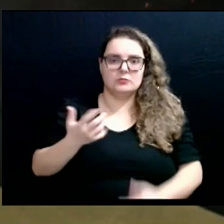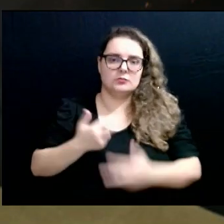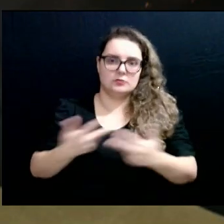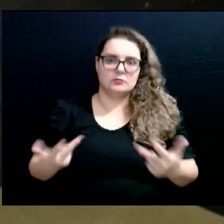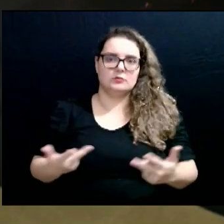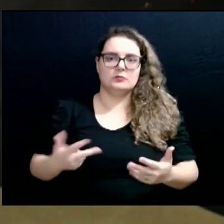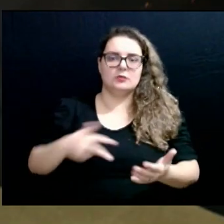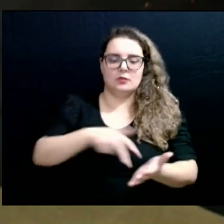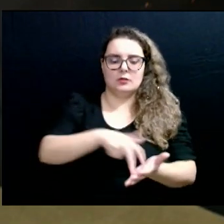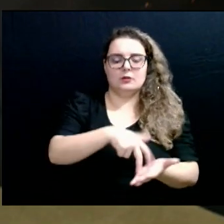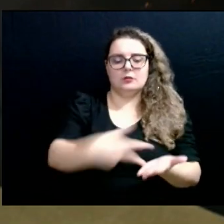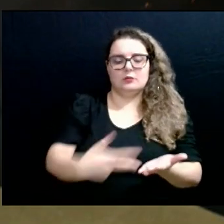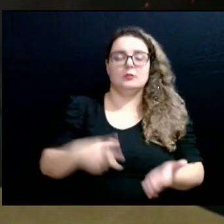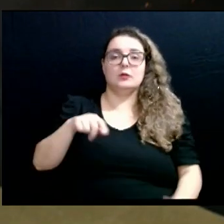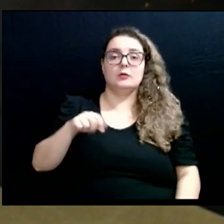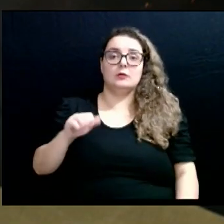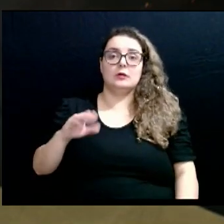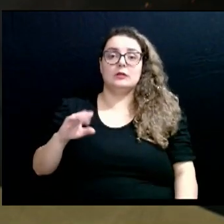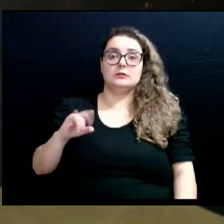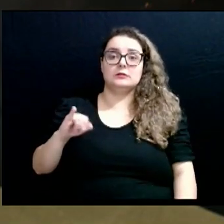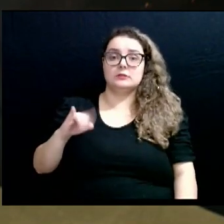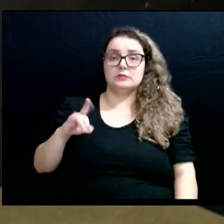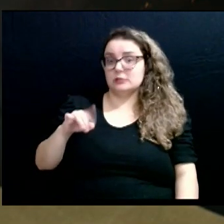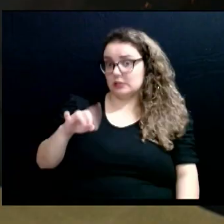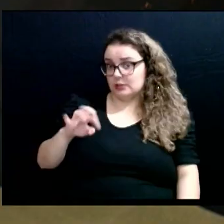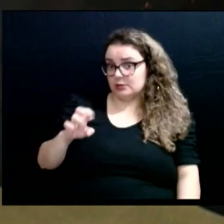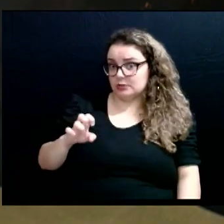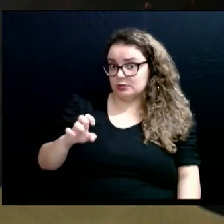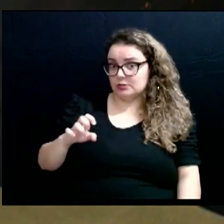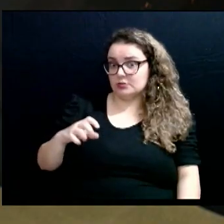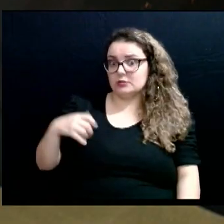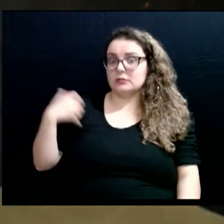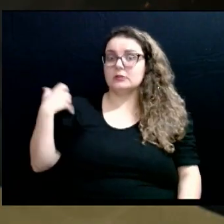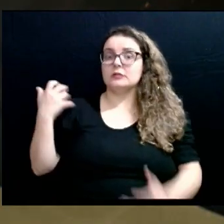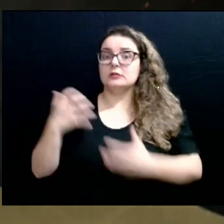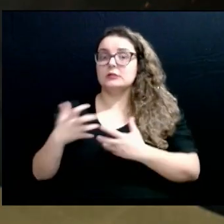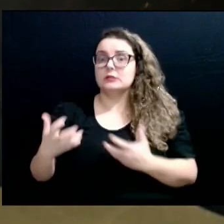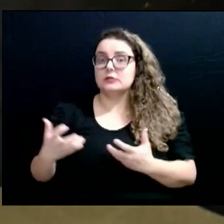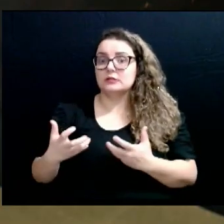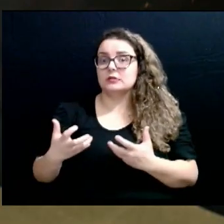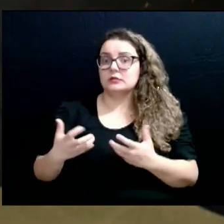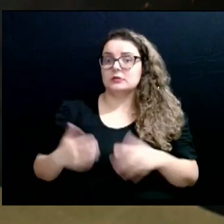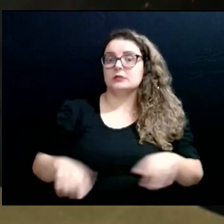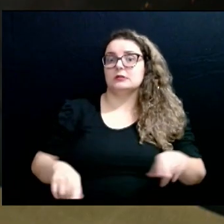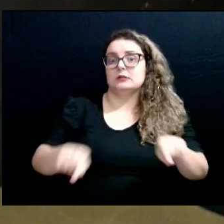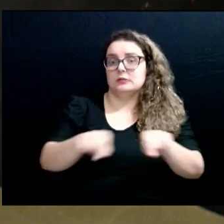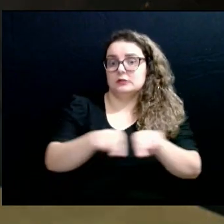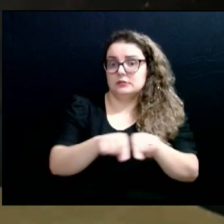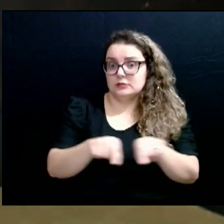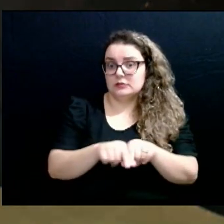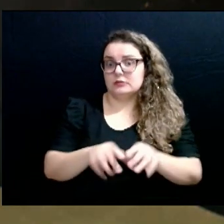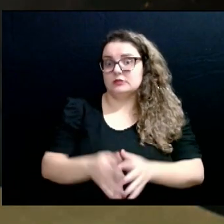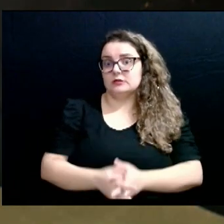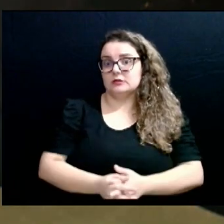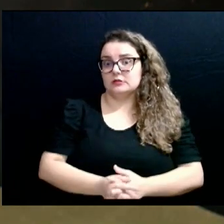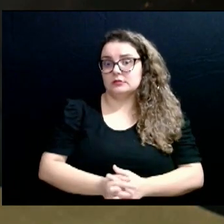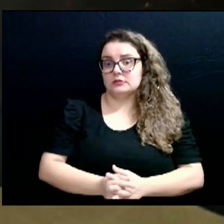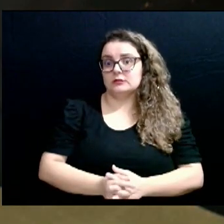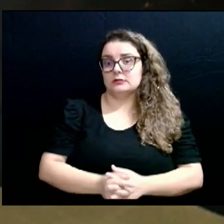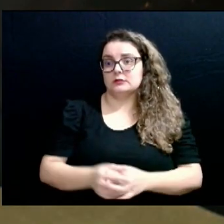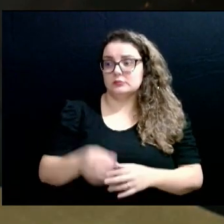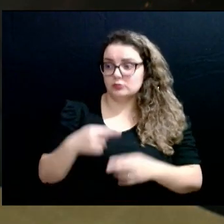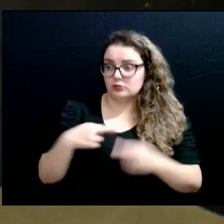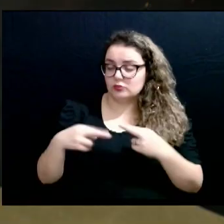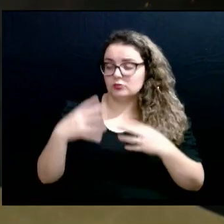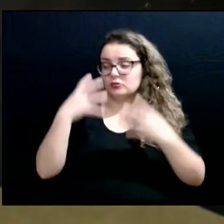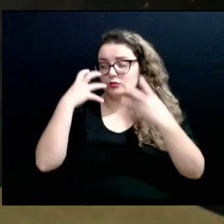um acidente. Tá. Idosos também tem essa questão do estresse